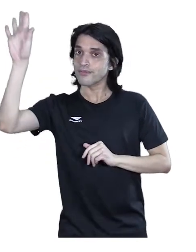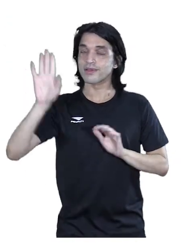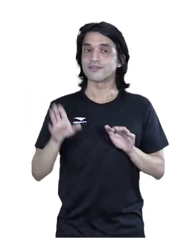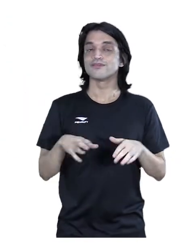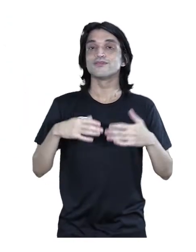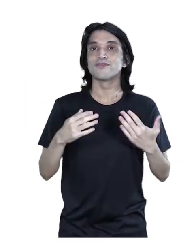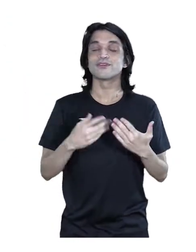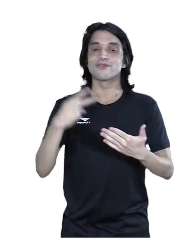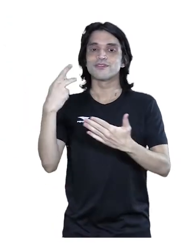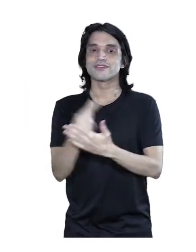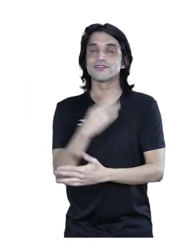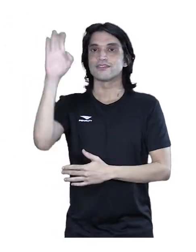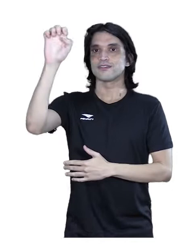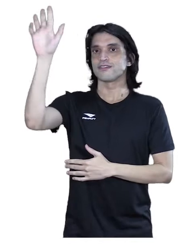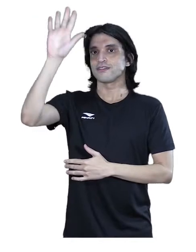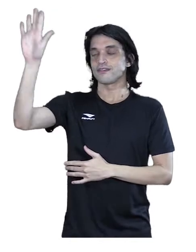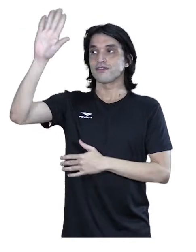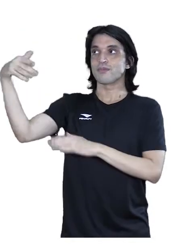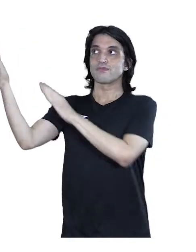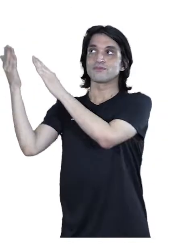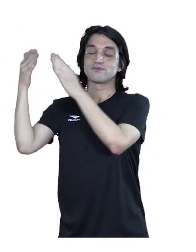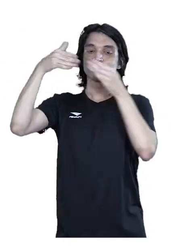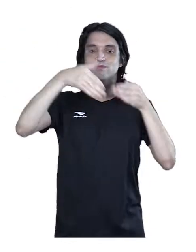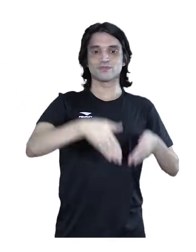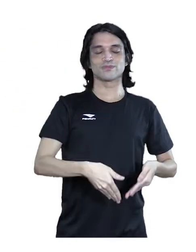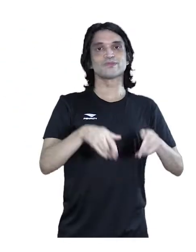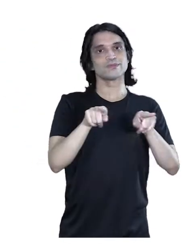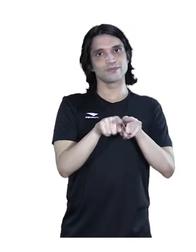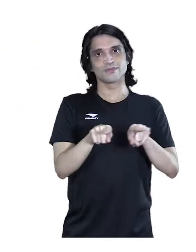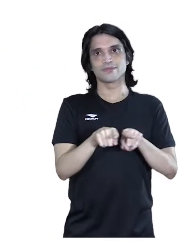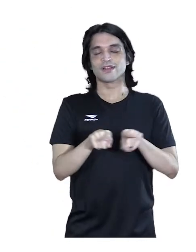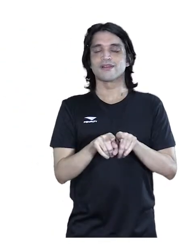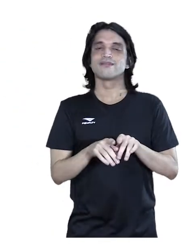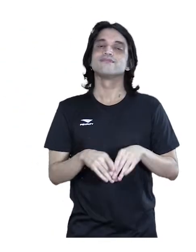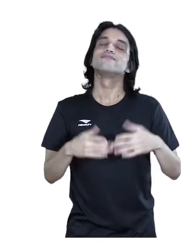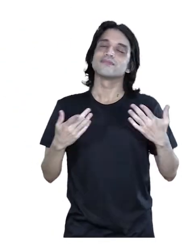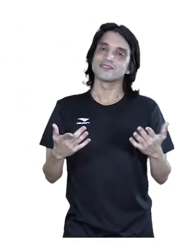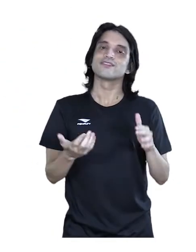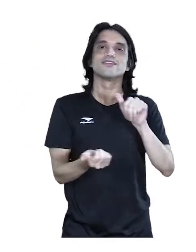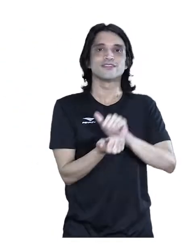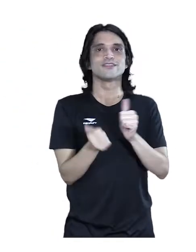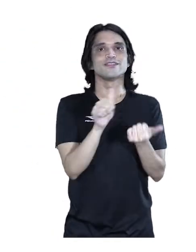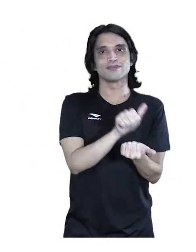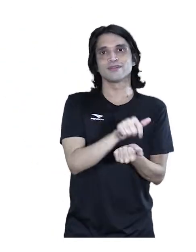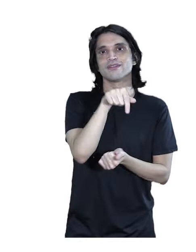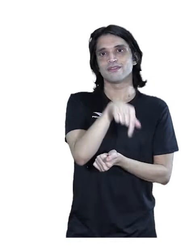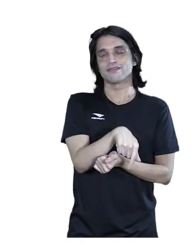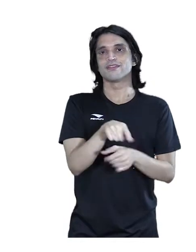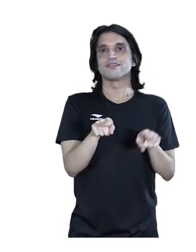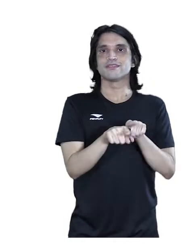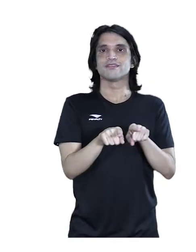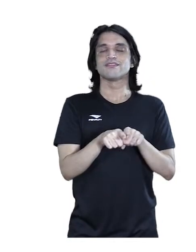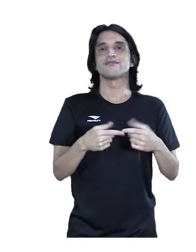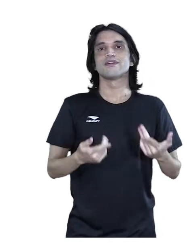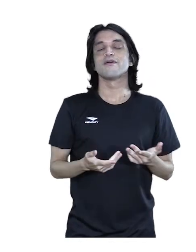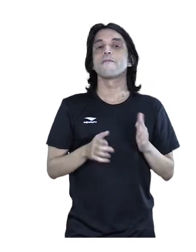na literatura de lá, traziam para cá. Claro que se adaptavam à nossa cultura, mas com base nas características